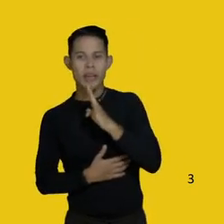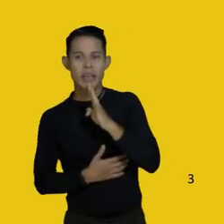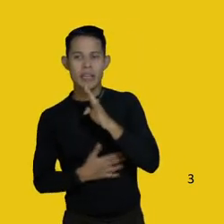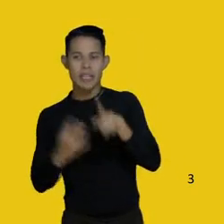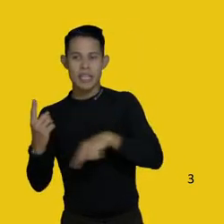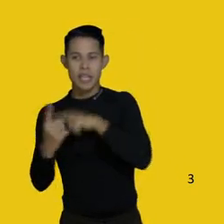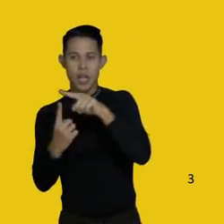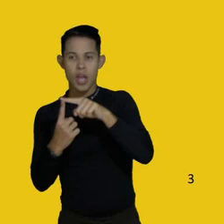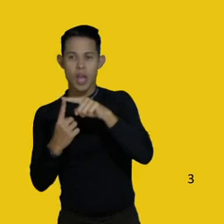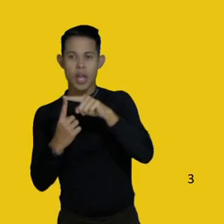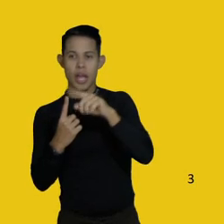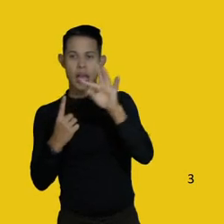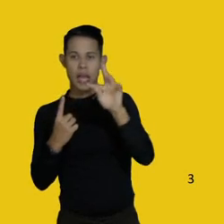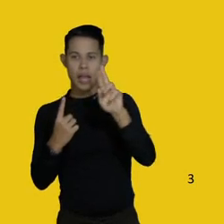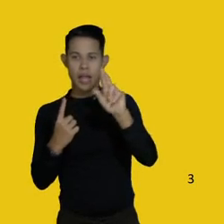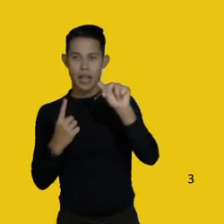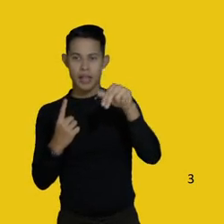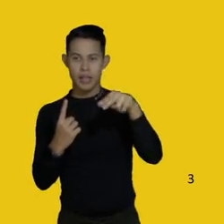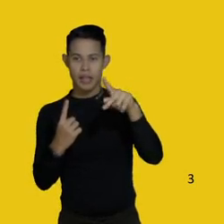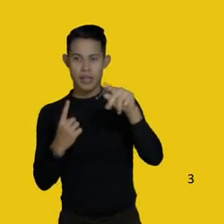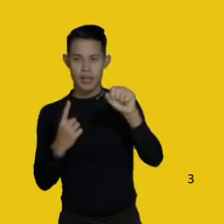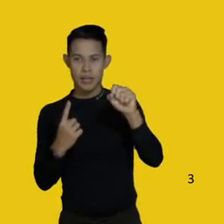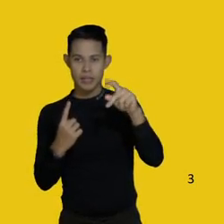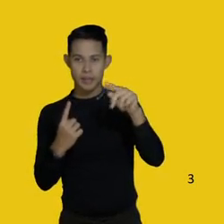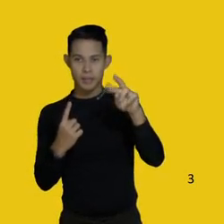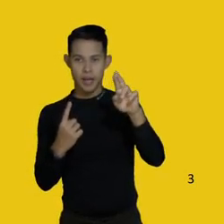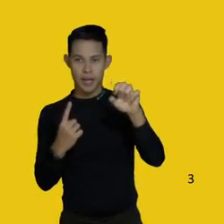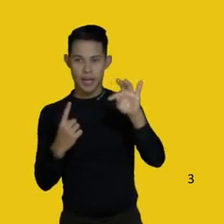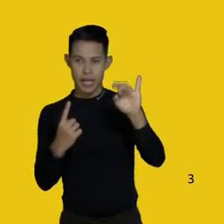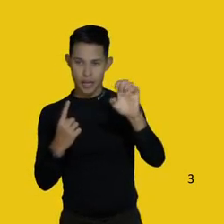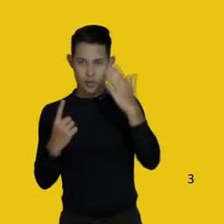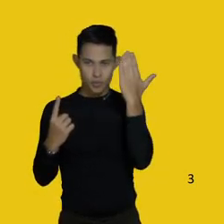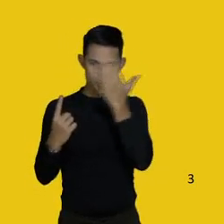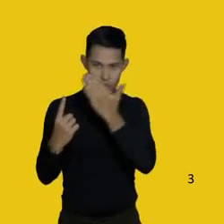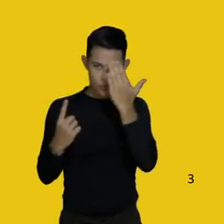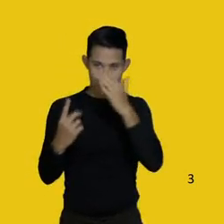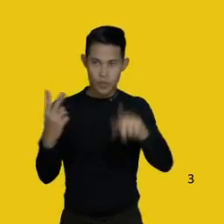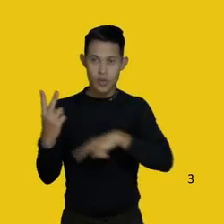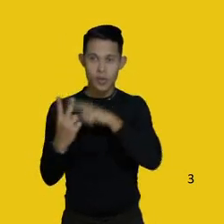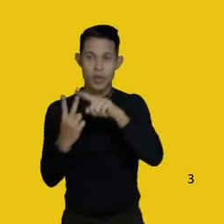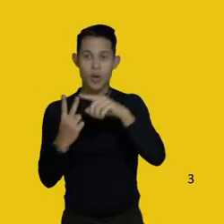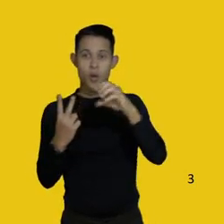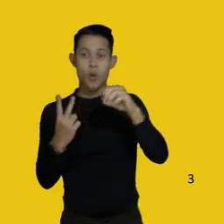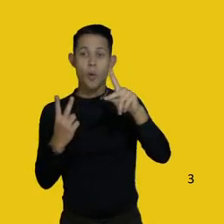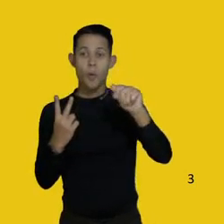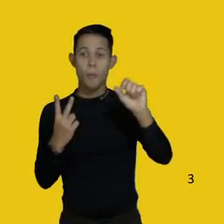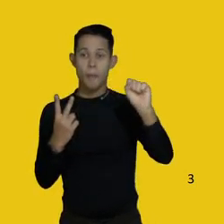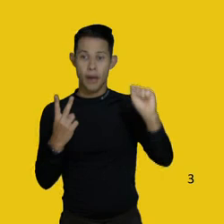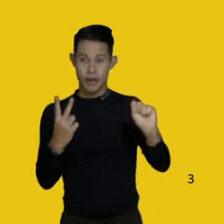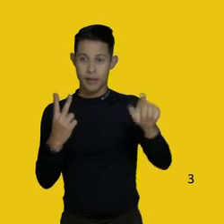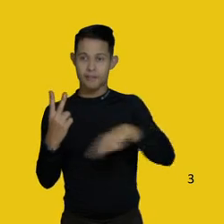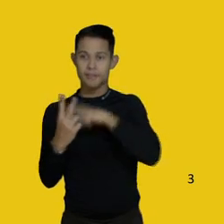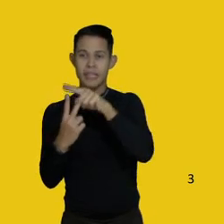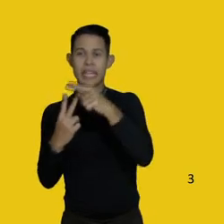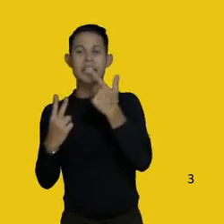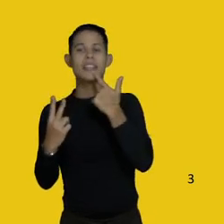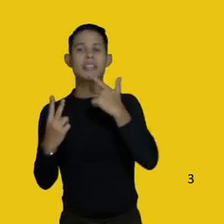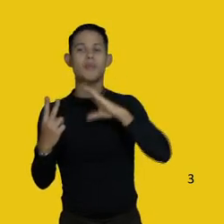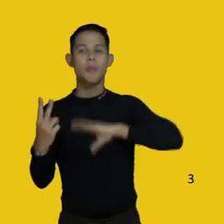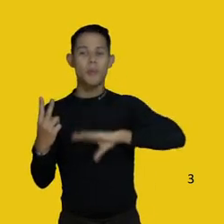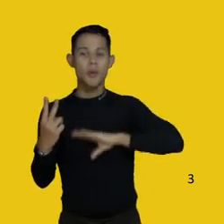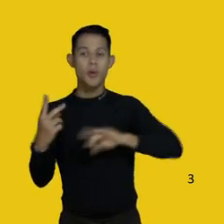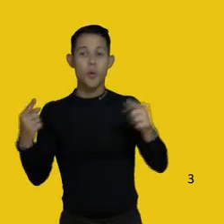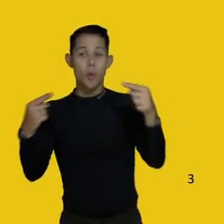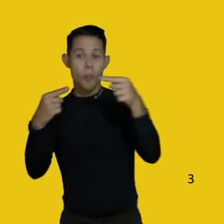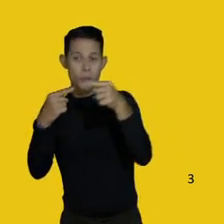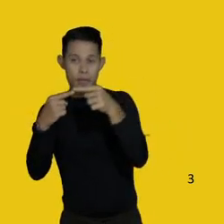línguas transparentes são as línguas que a relação é direta da letra com o som o português é mais ou menos opaco e mais